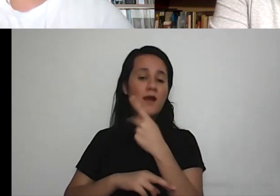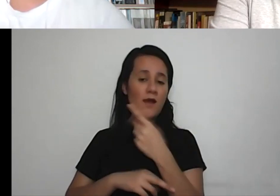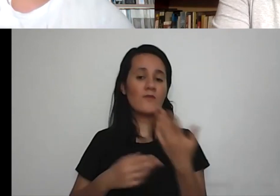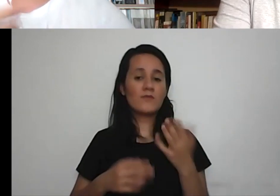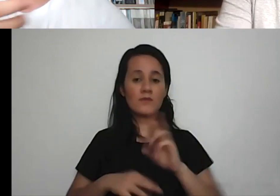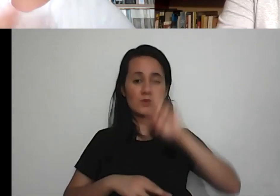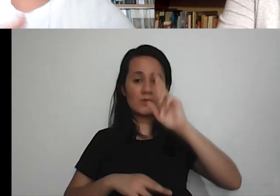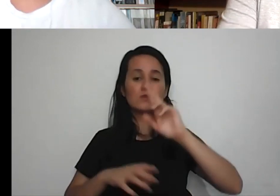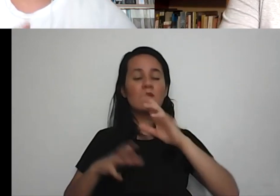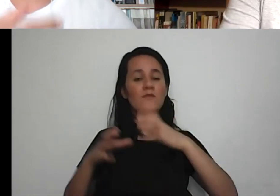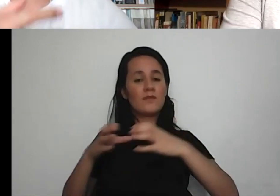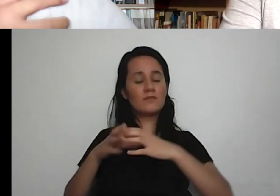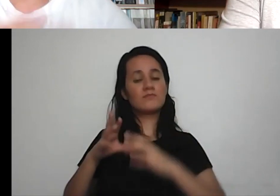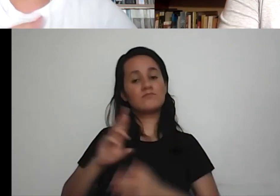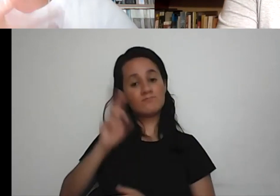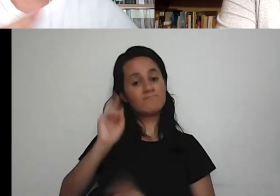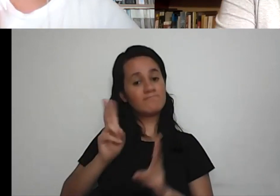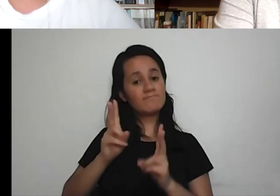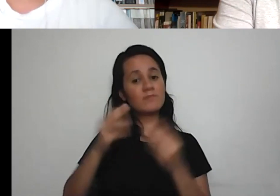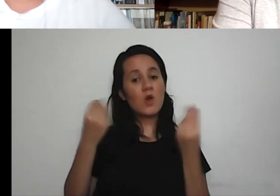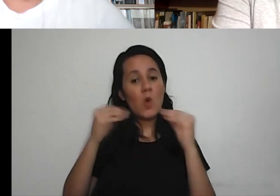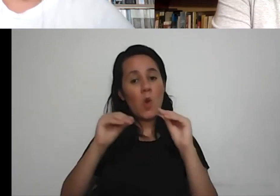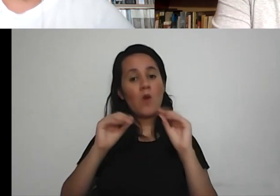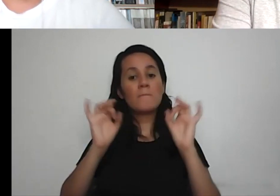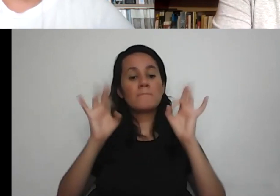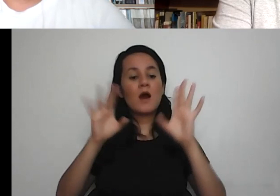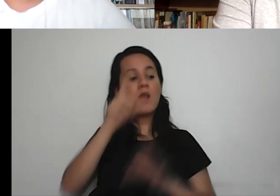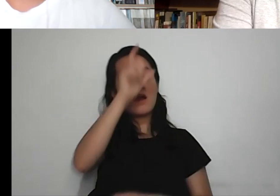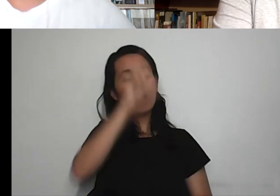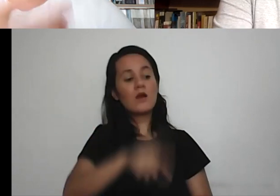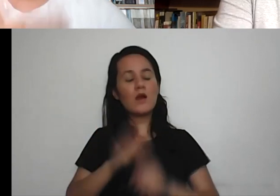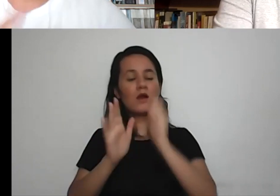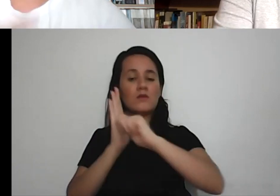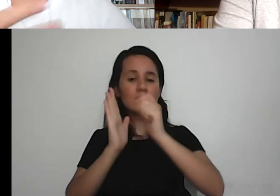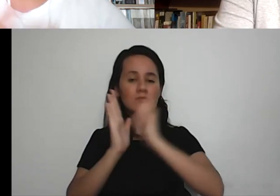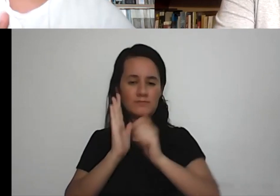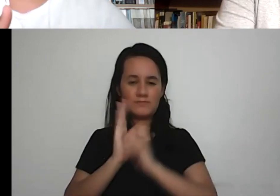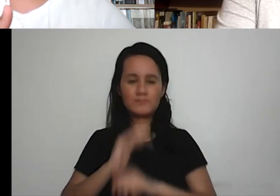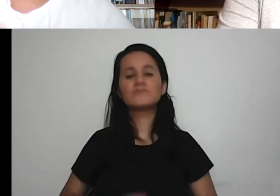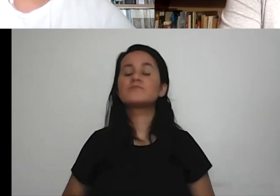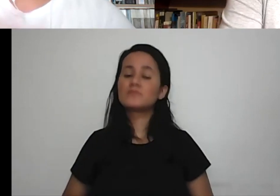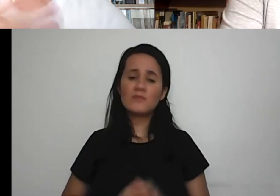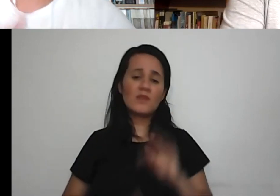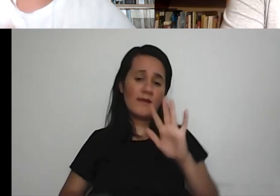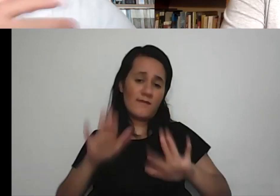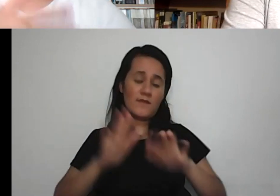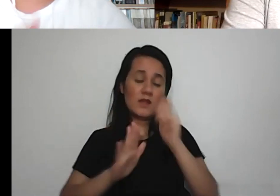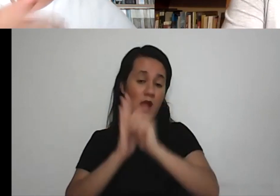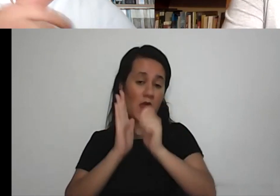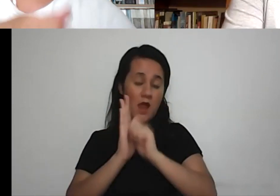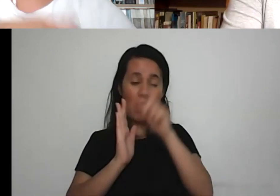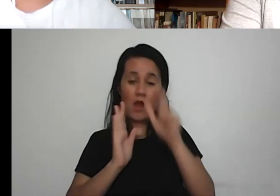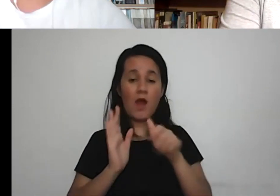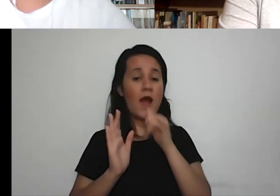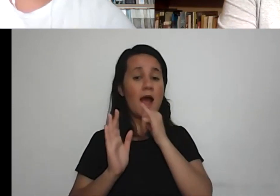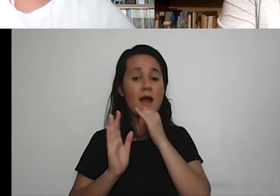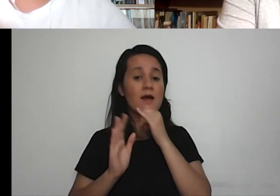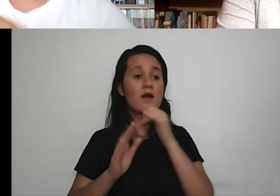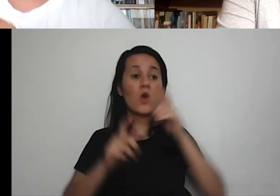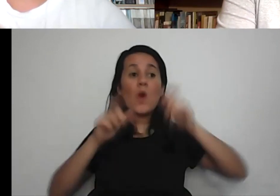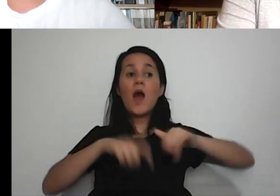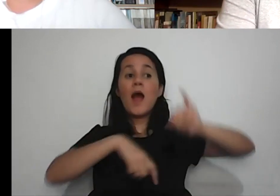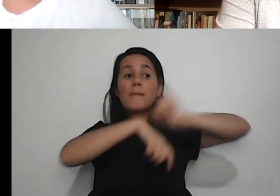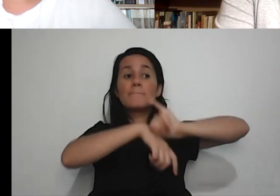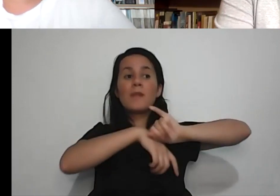vão conseguir colocar em destaque os autores, né? Ainda que hoje sejam autores que não vêm só das grandes capitais,